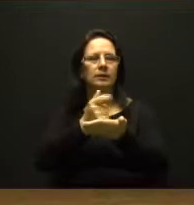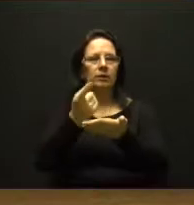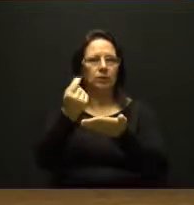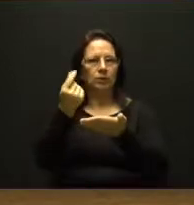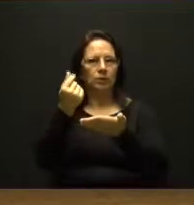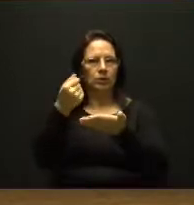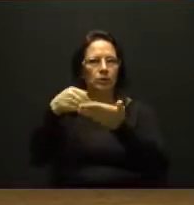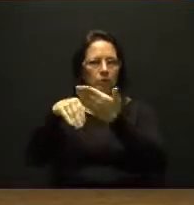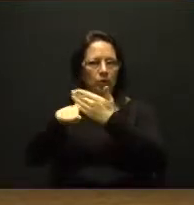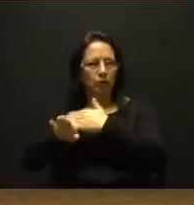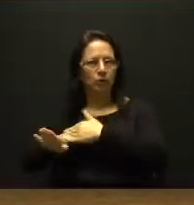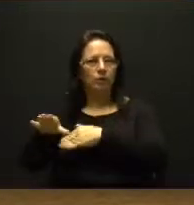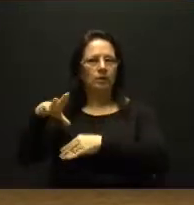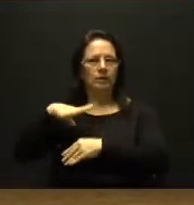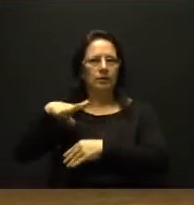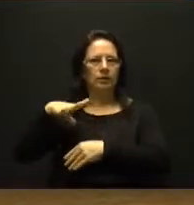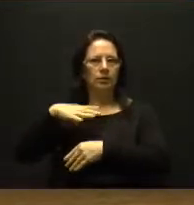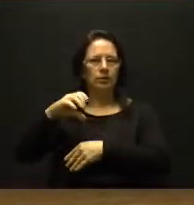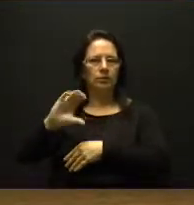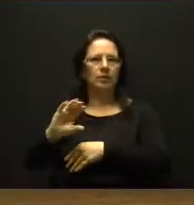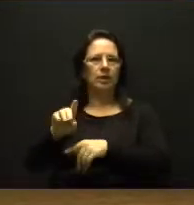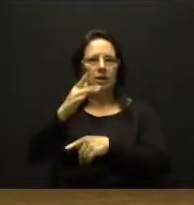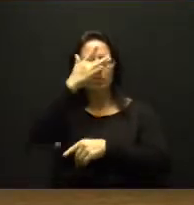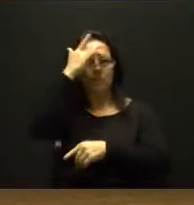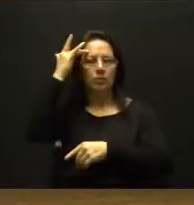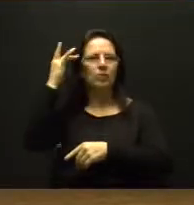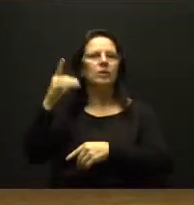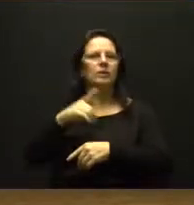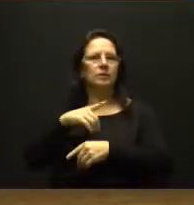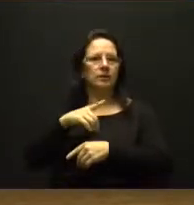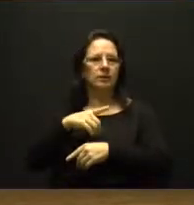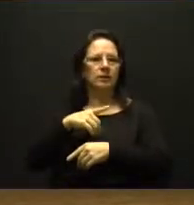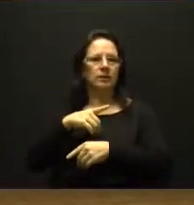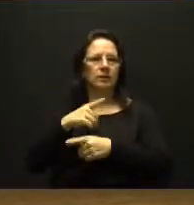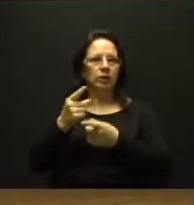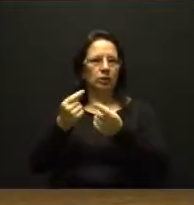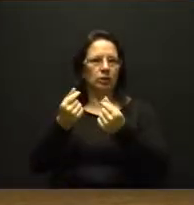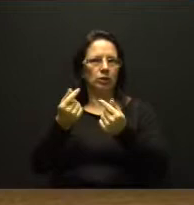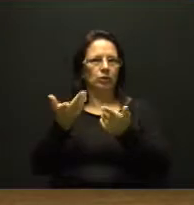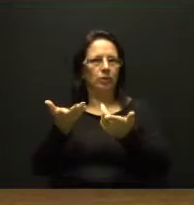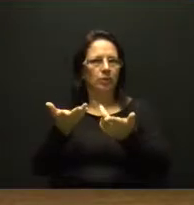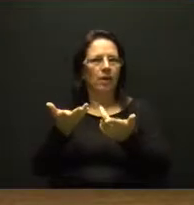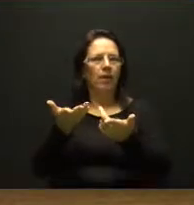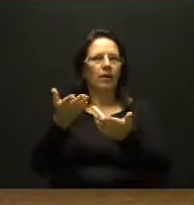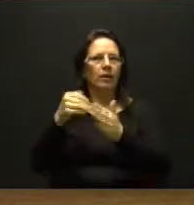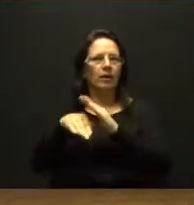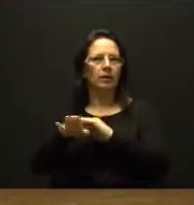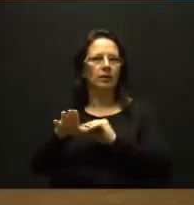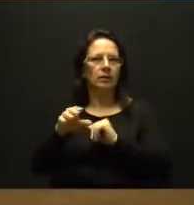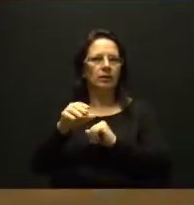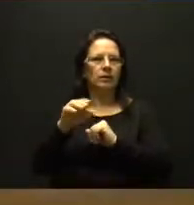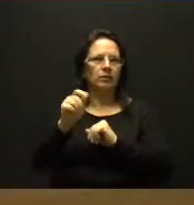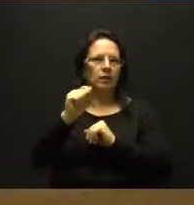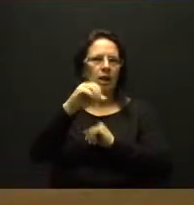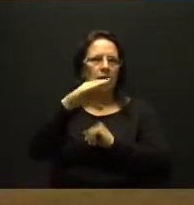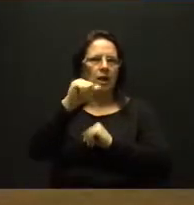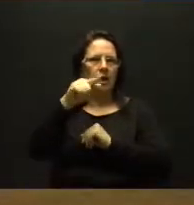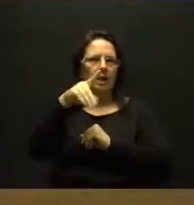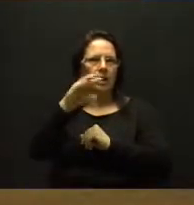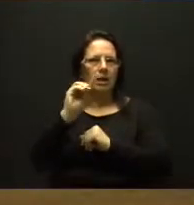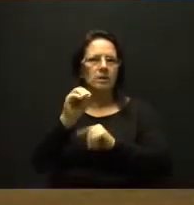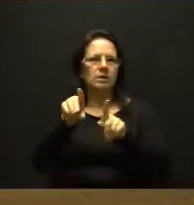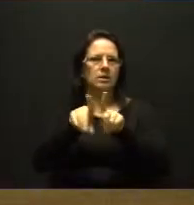ao município as pessoas terão os munícipes terão os seus bens estão penhorados até em ações e execuções